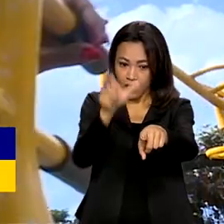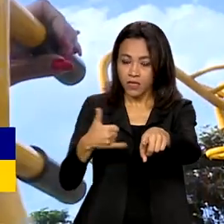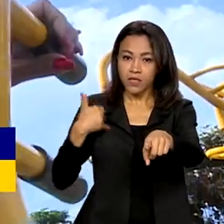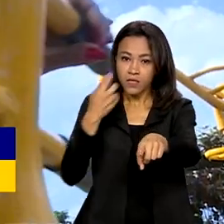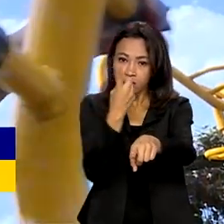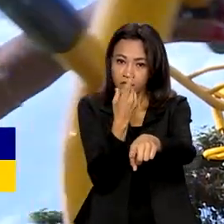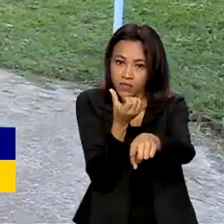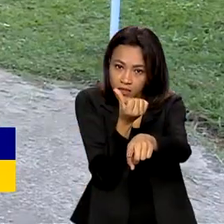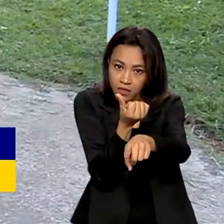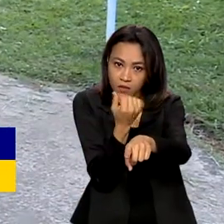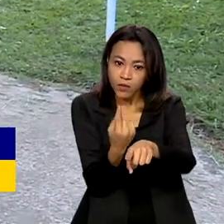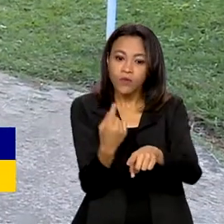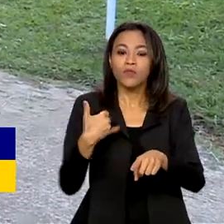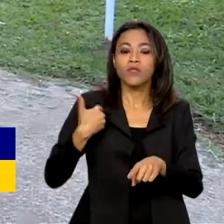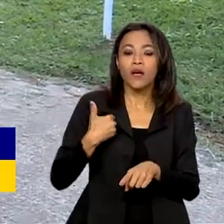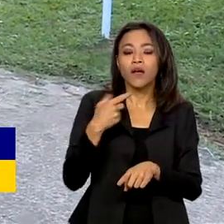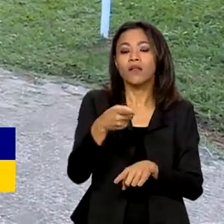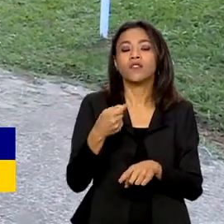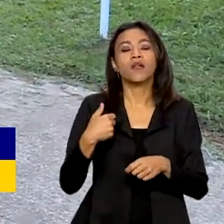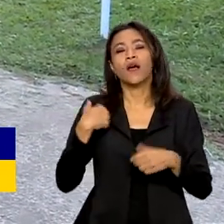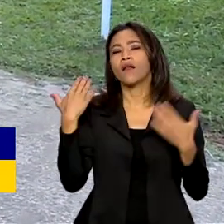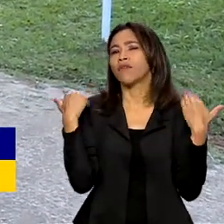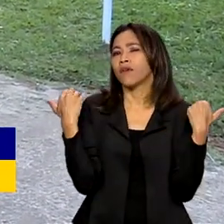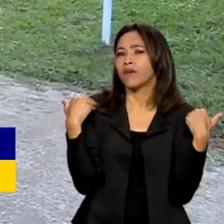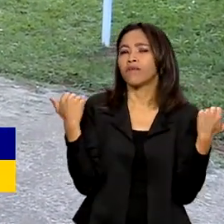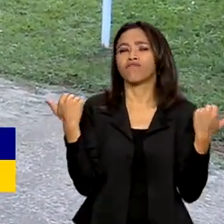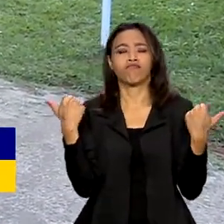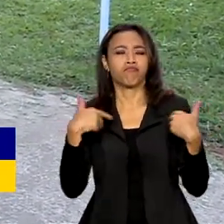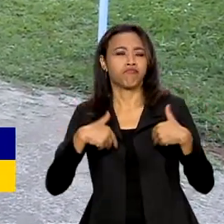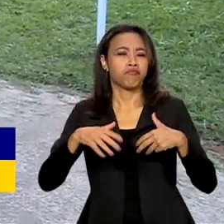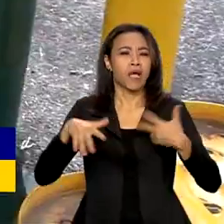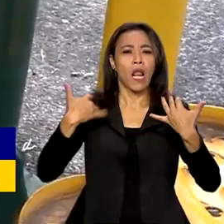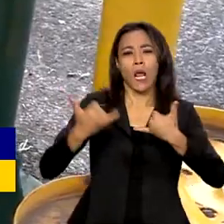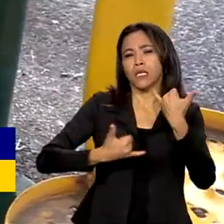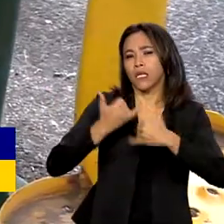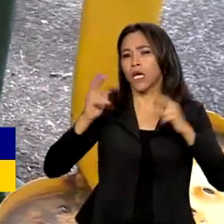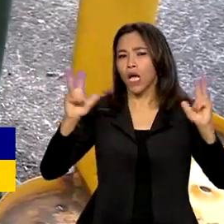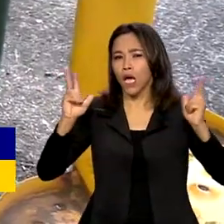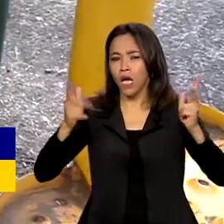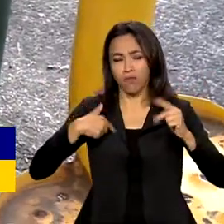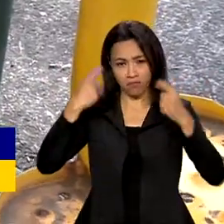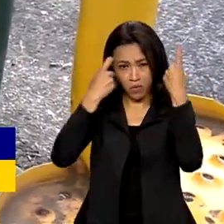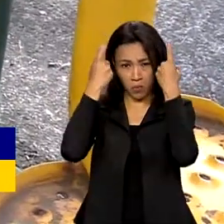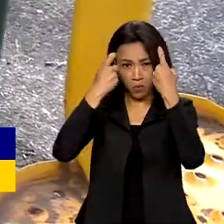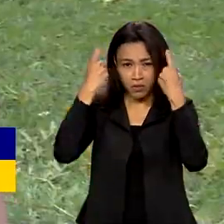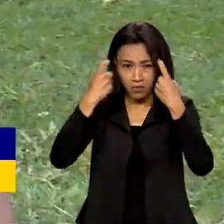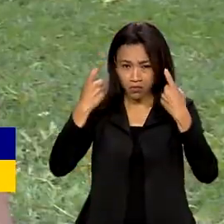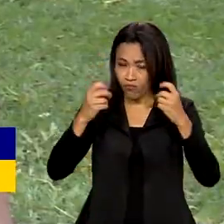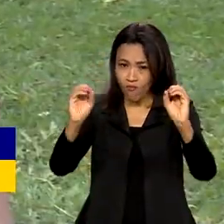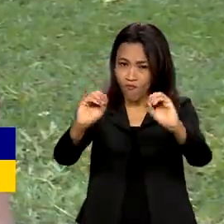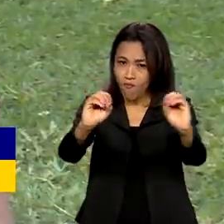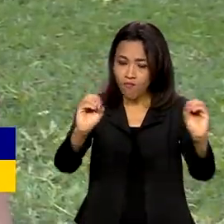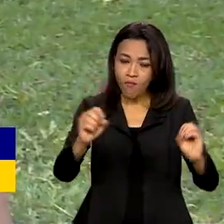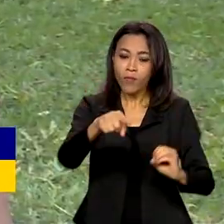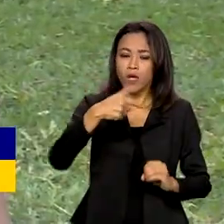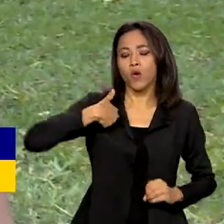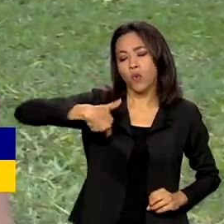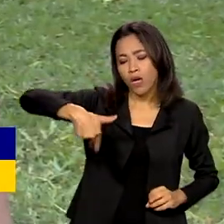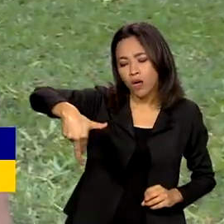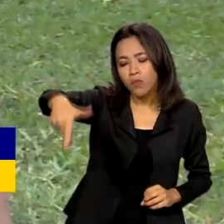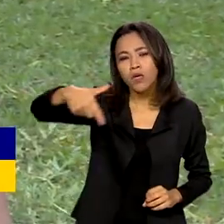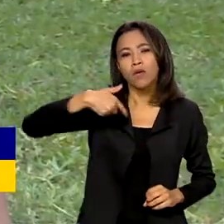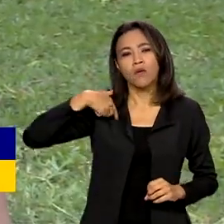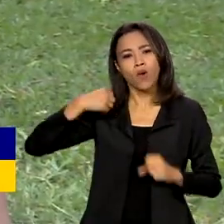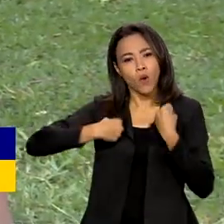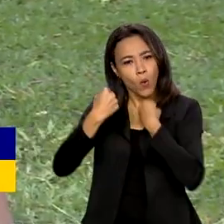exercícios físicos viaja lazer com frequência e diz não ter preocupação com nada faço caminhada corro